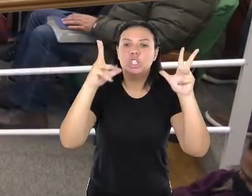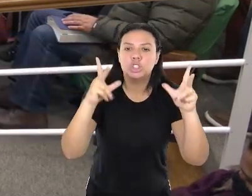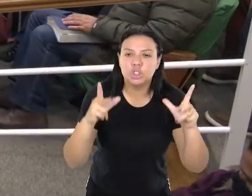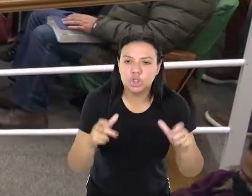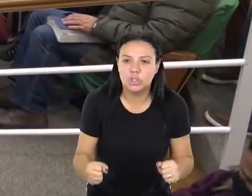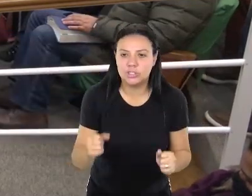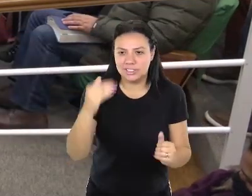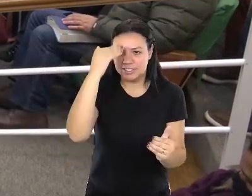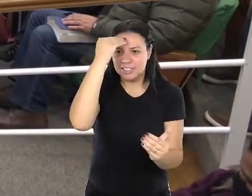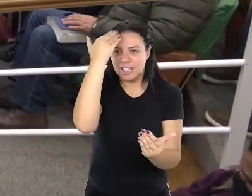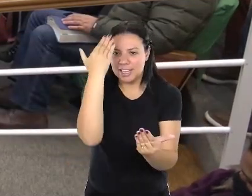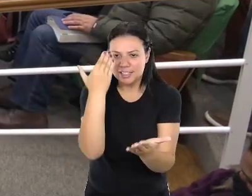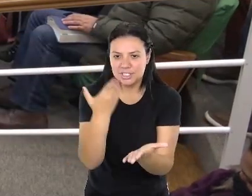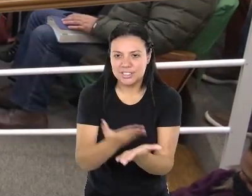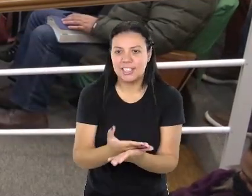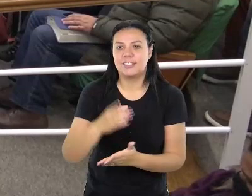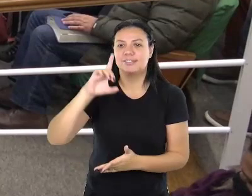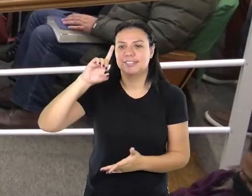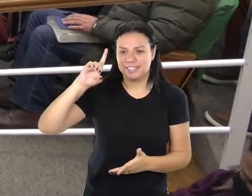converte.